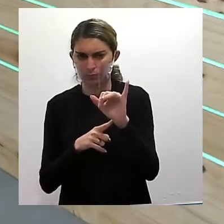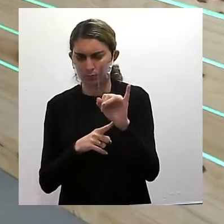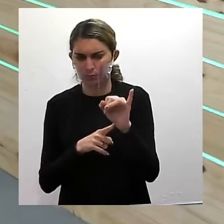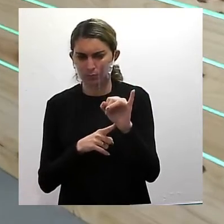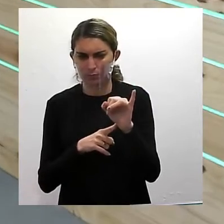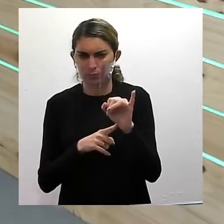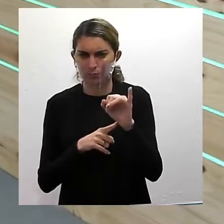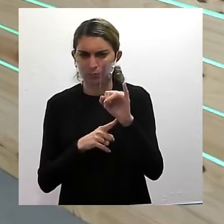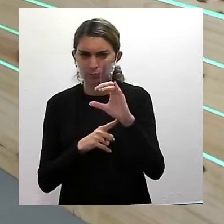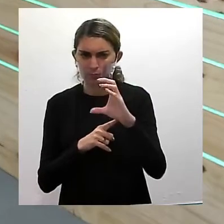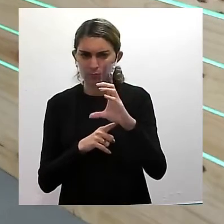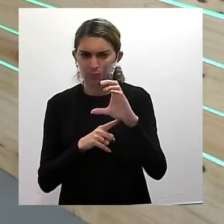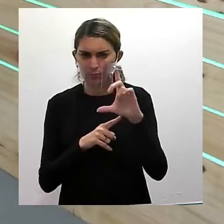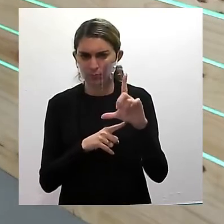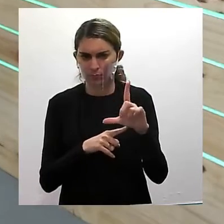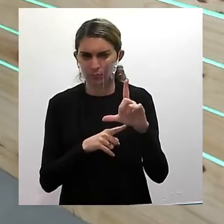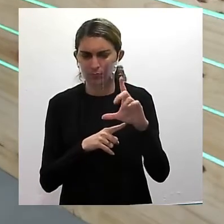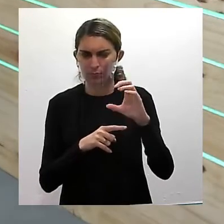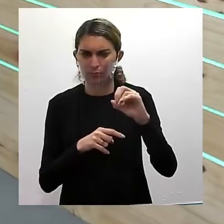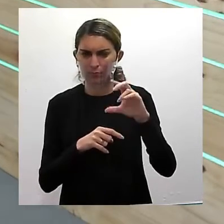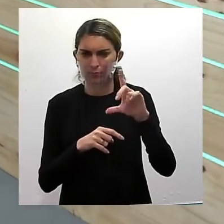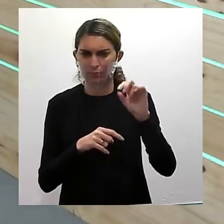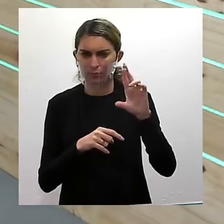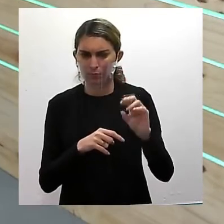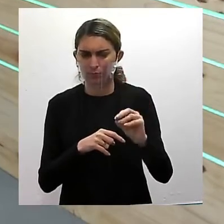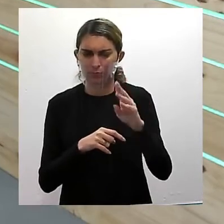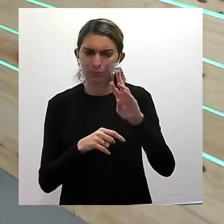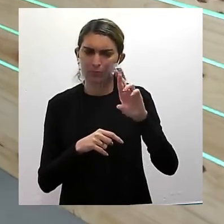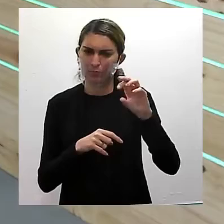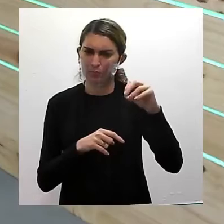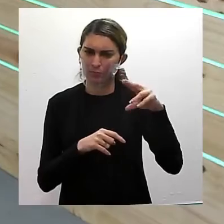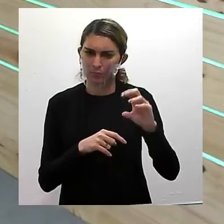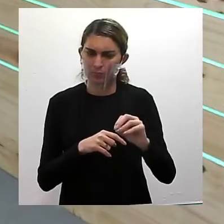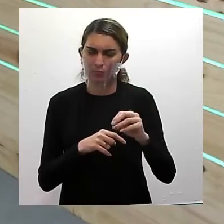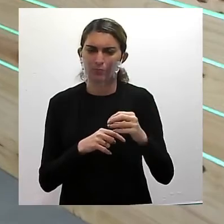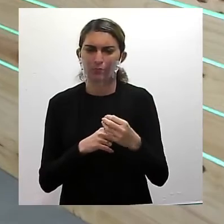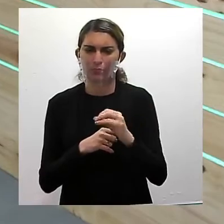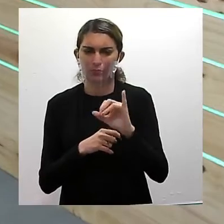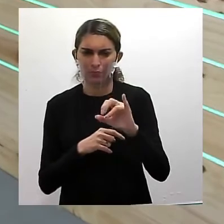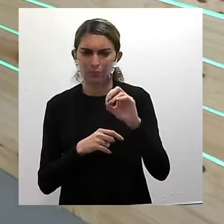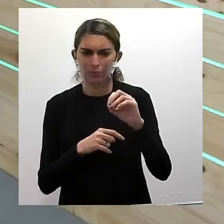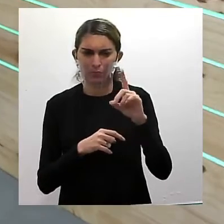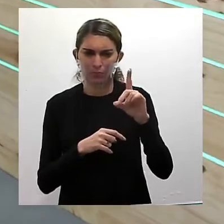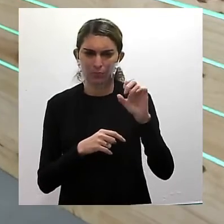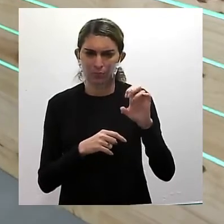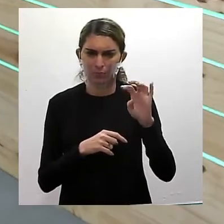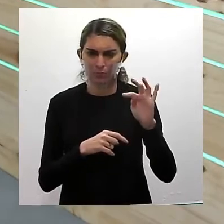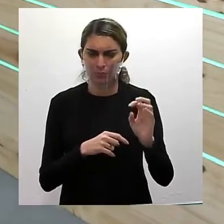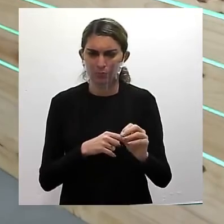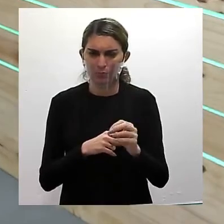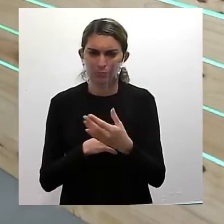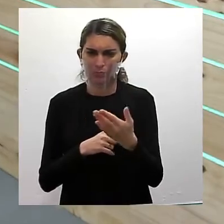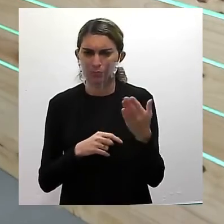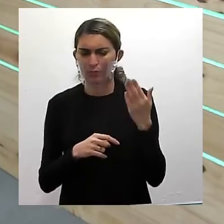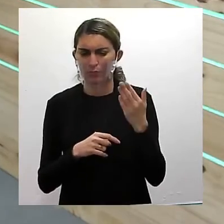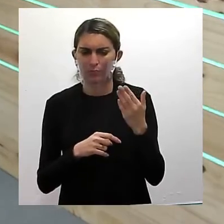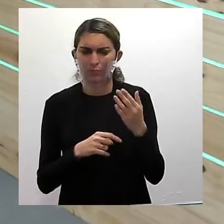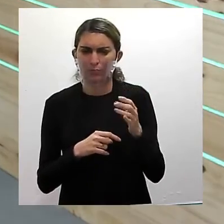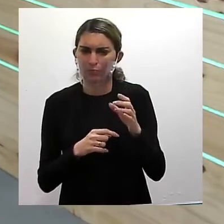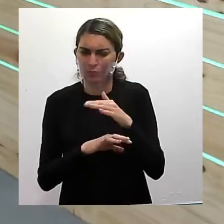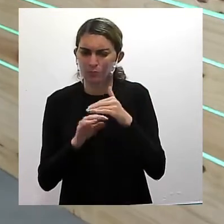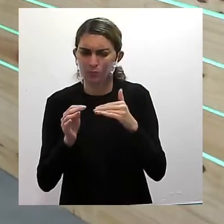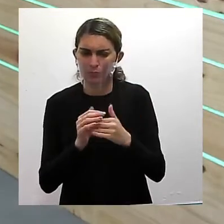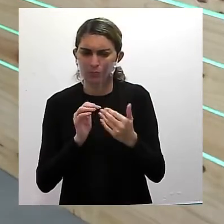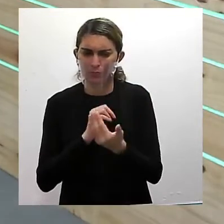né? Cl de cloro, cloreto, Br de bromo e I de iodeto no caso, né? Que é o I- no caso. Então, todos